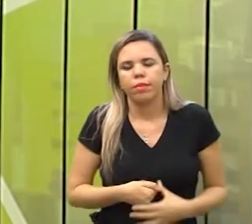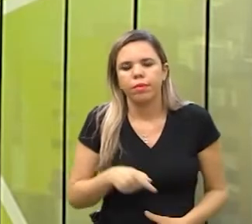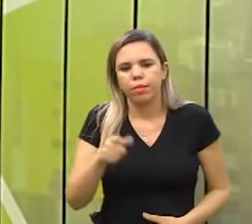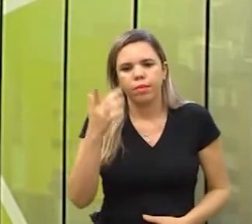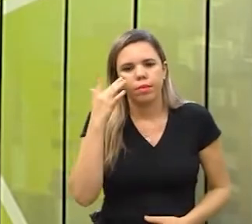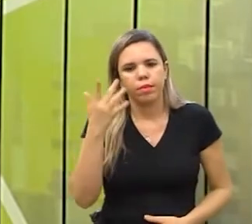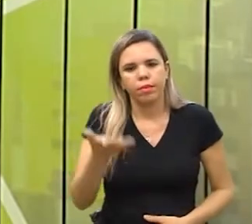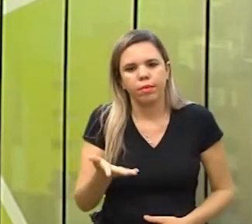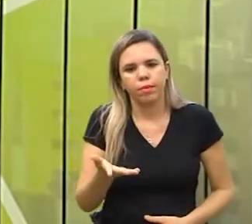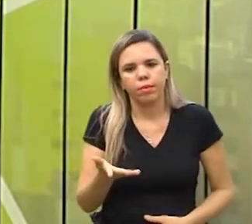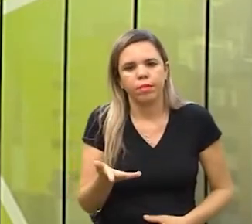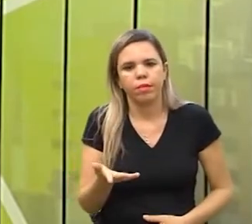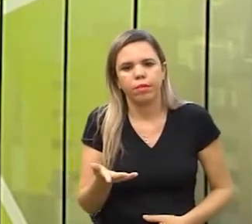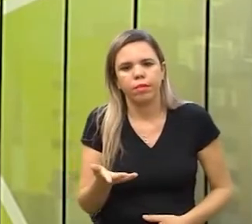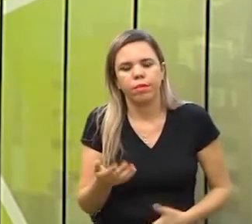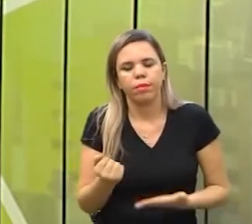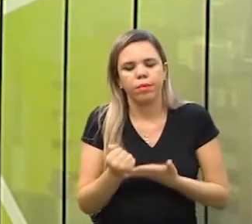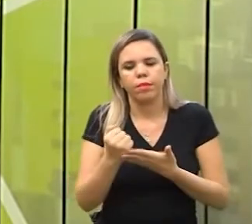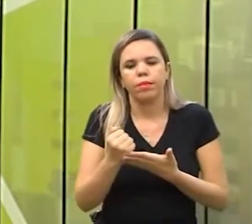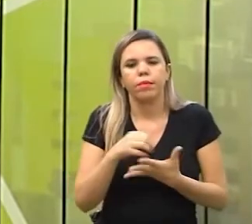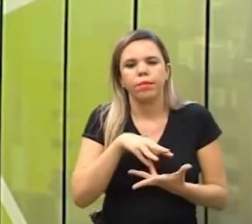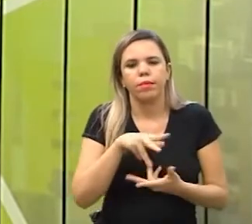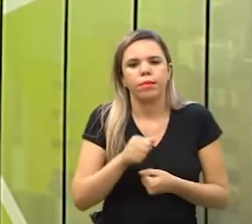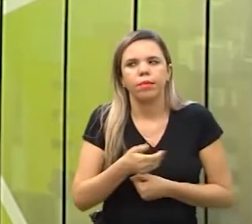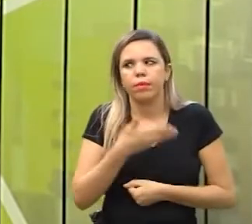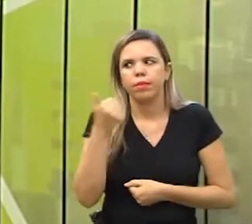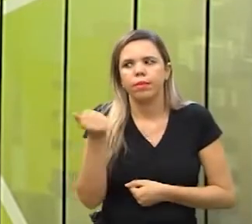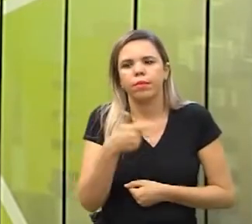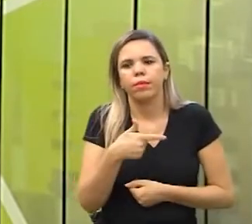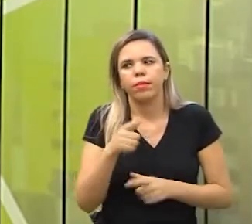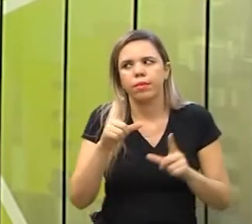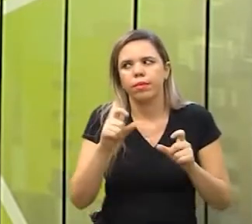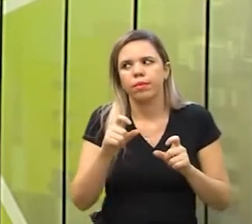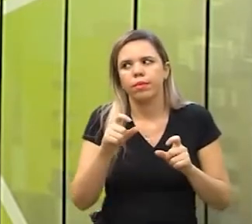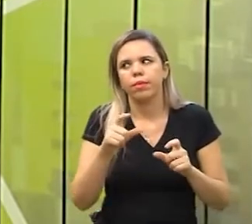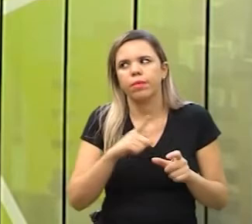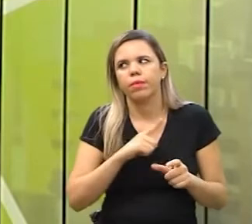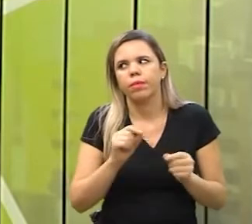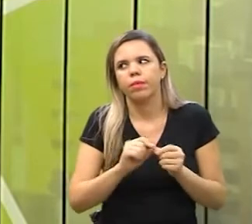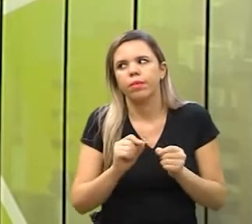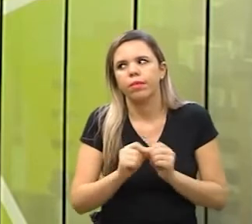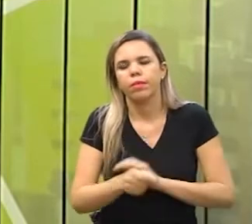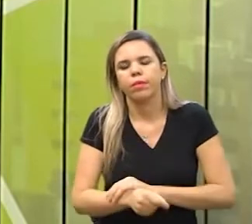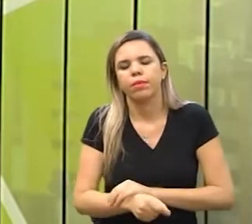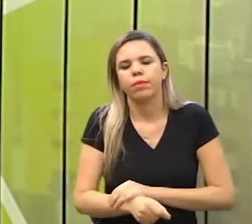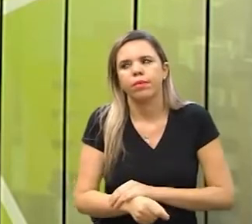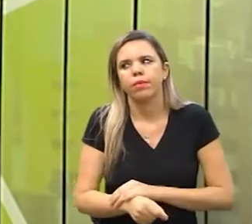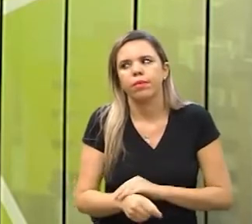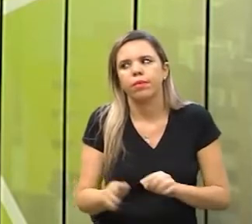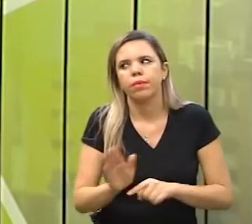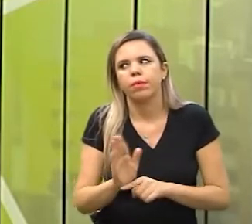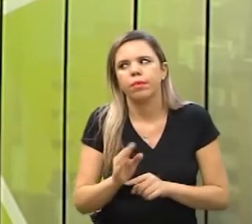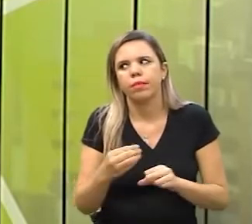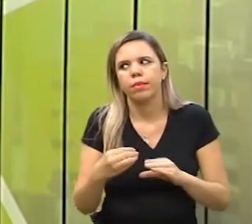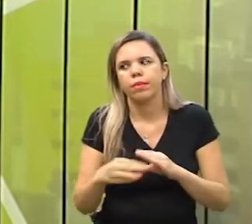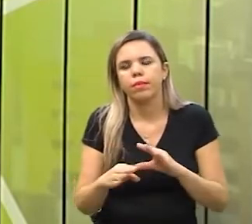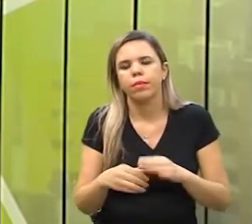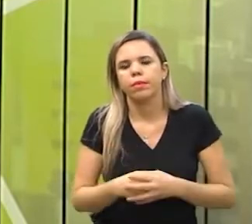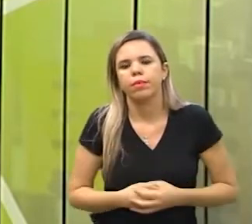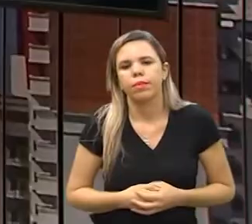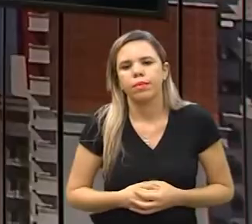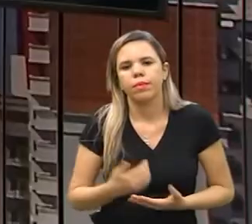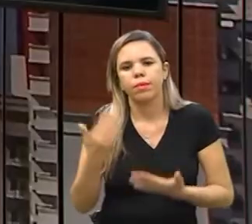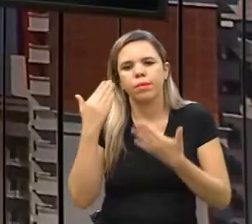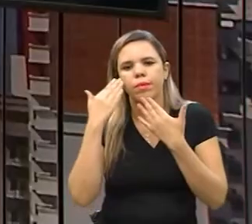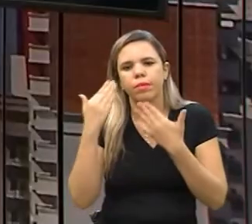Então, ó, se você acha que você está contribuindo para esse planeta ser melhor, tira uma foto do que você tem feito, um vídeo e manda pra